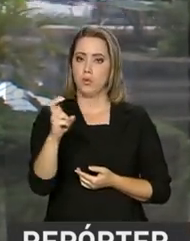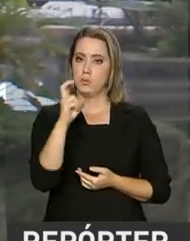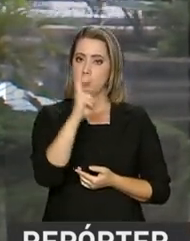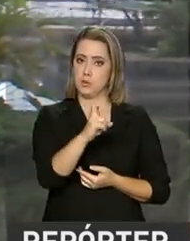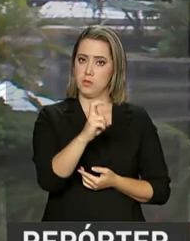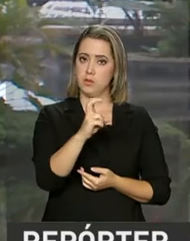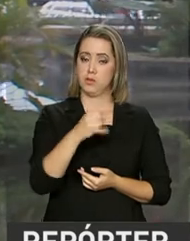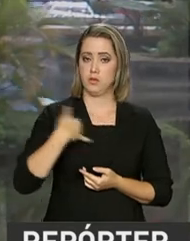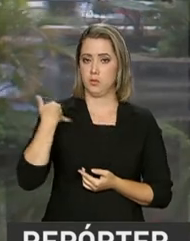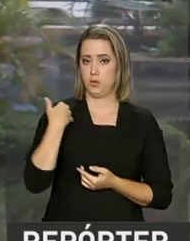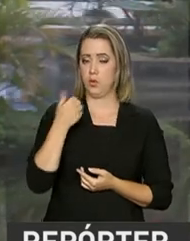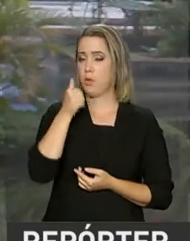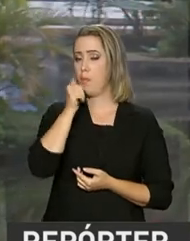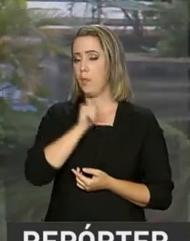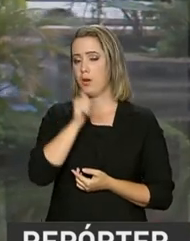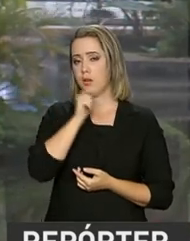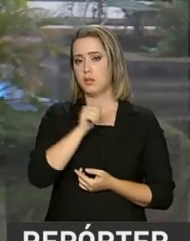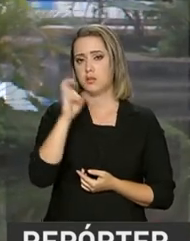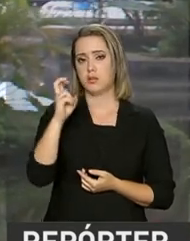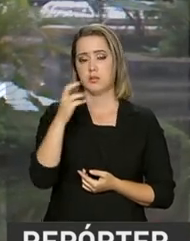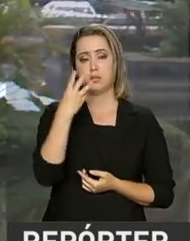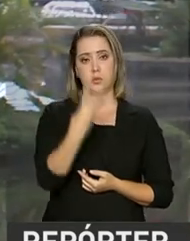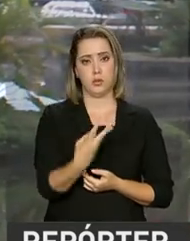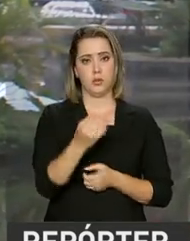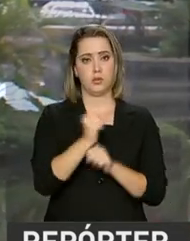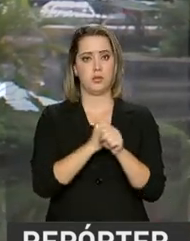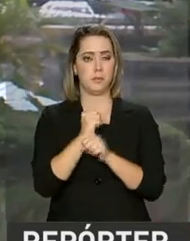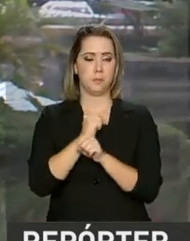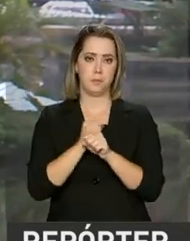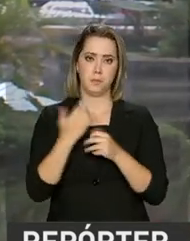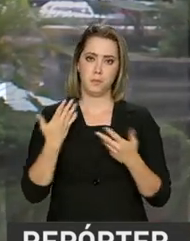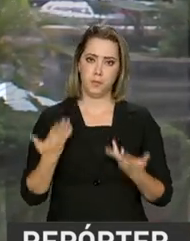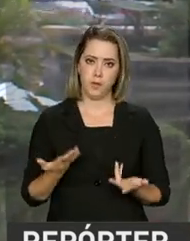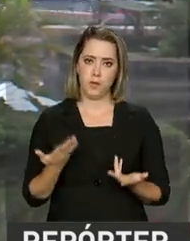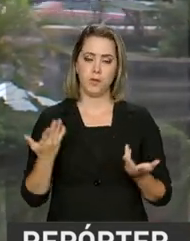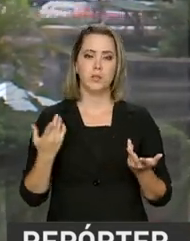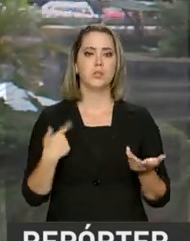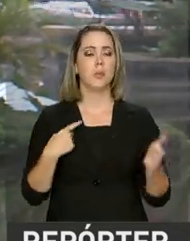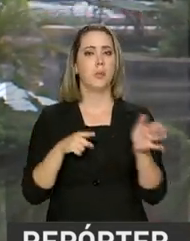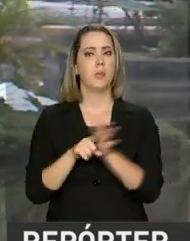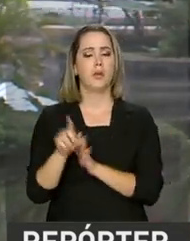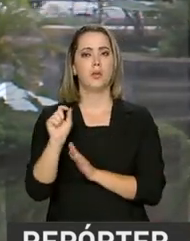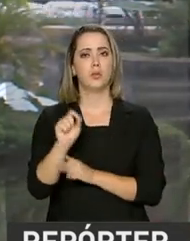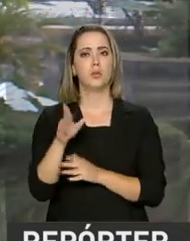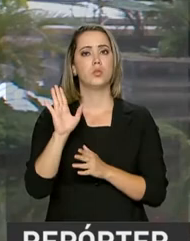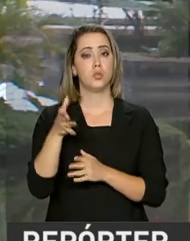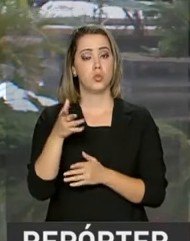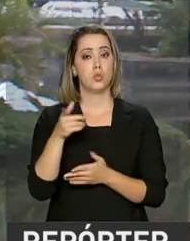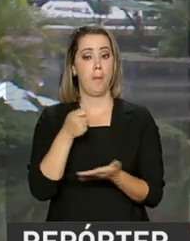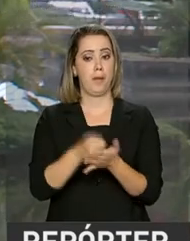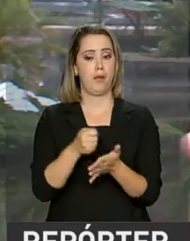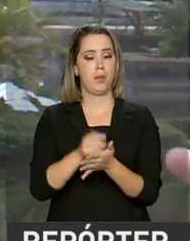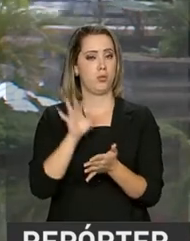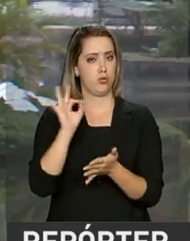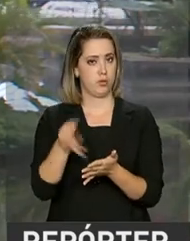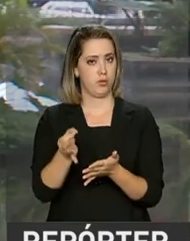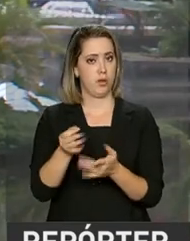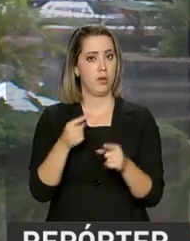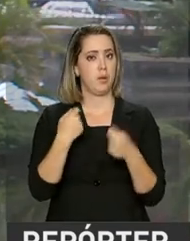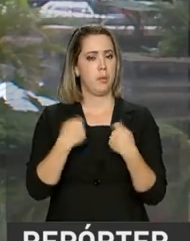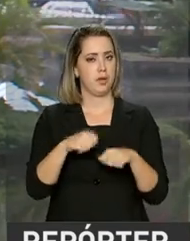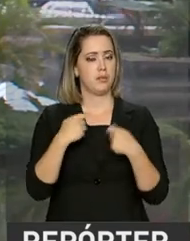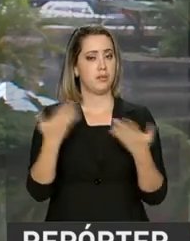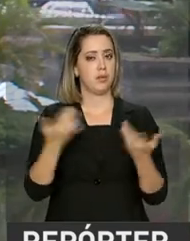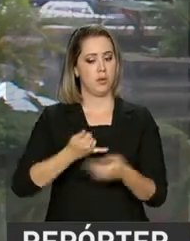anos de idade para mulheres 53 anos de idade então com o requisito tempo de contribuição já foi preenchido basta que se alcance